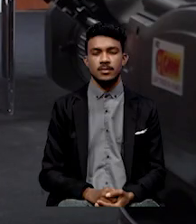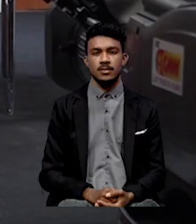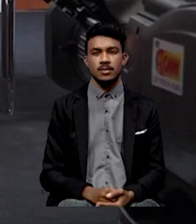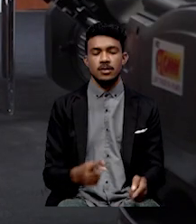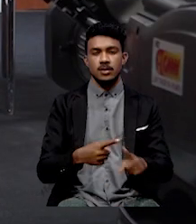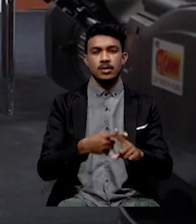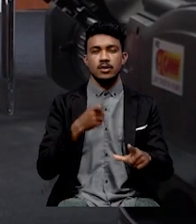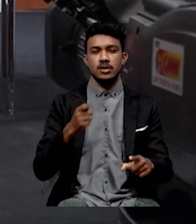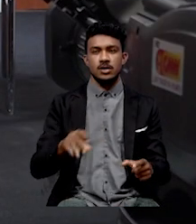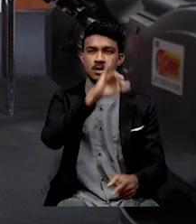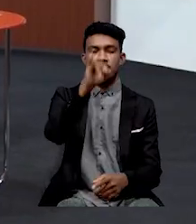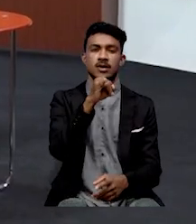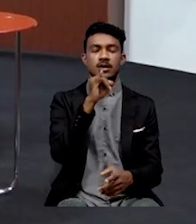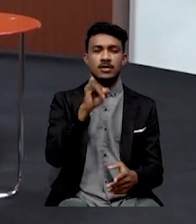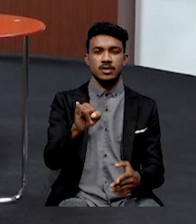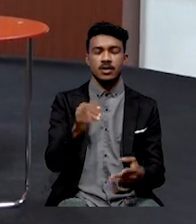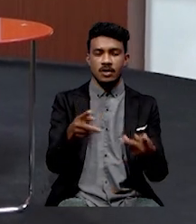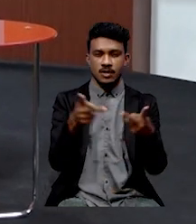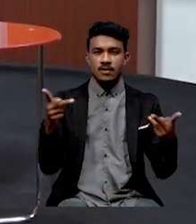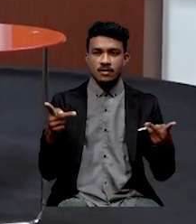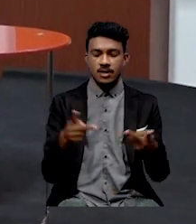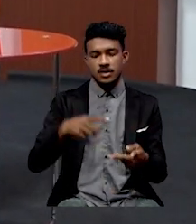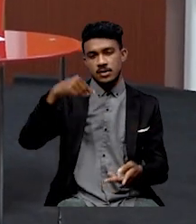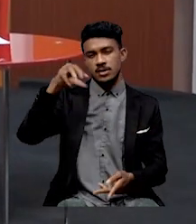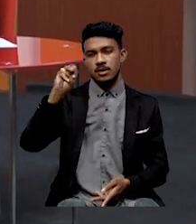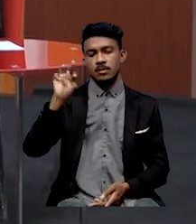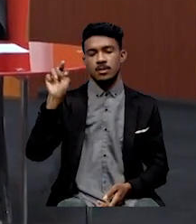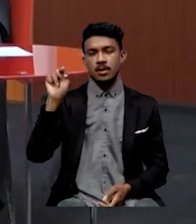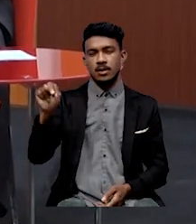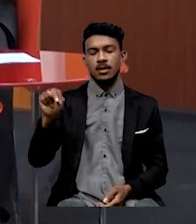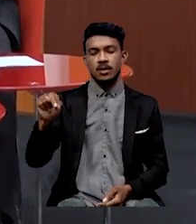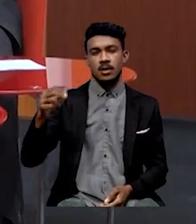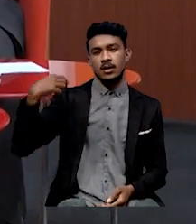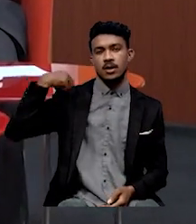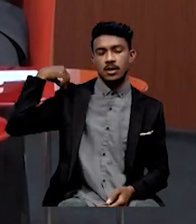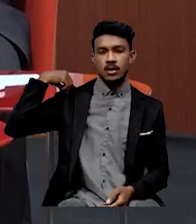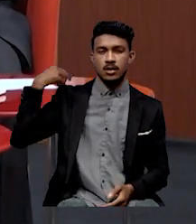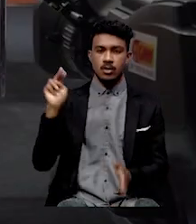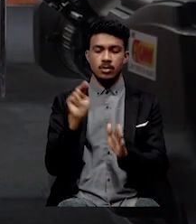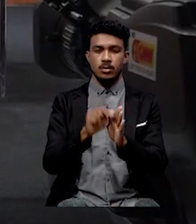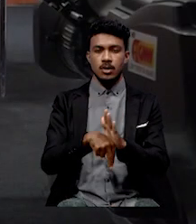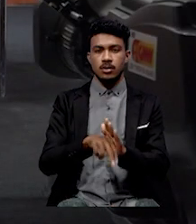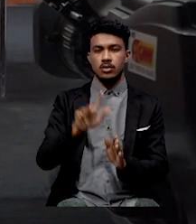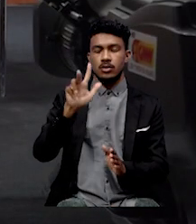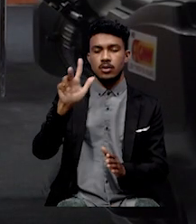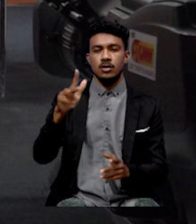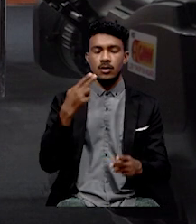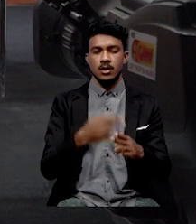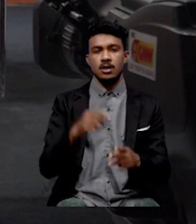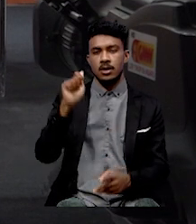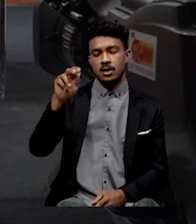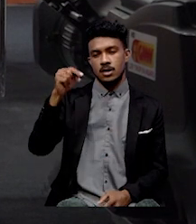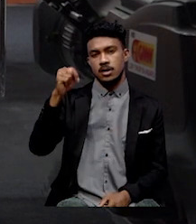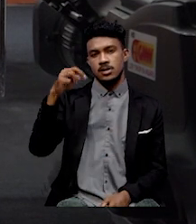Lihusi grande entrevista e estúdio de MN Bebora terça semana ne. Candidata número sorteio tolu, Ângela Freitas Hateten,